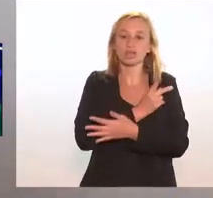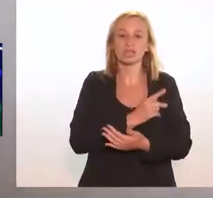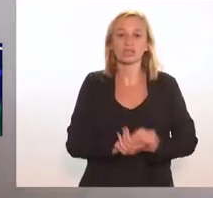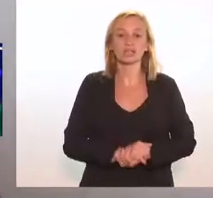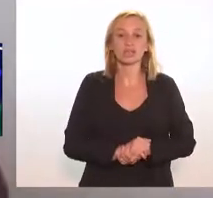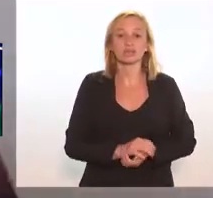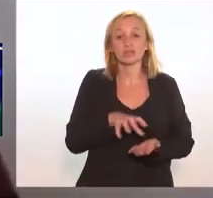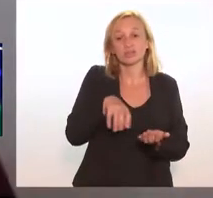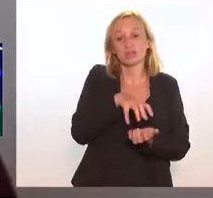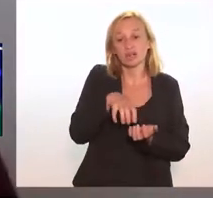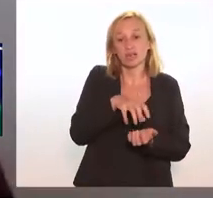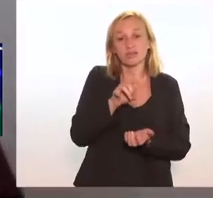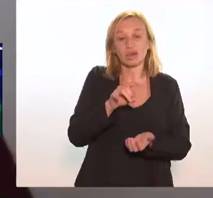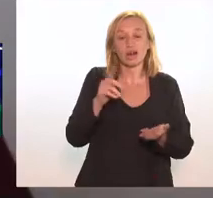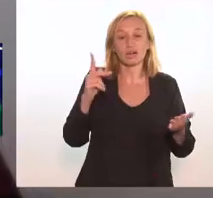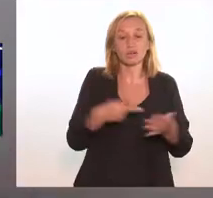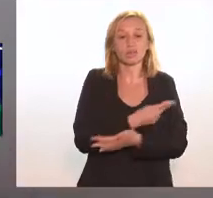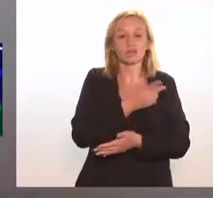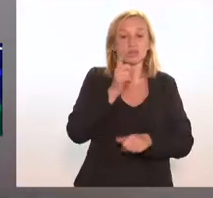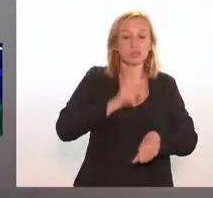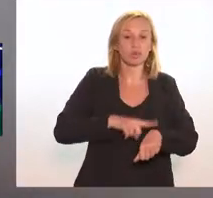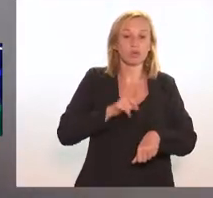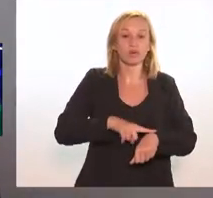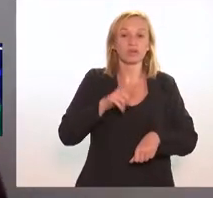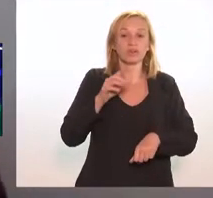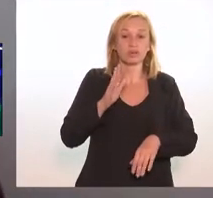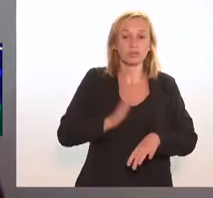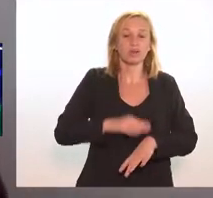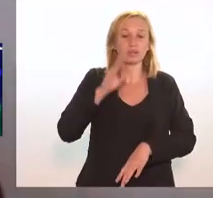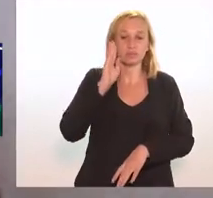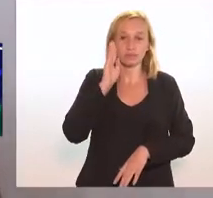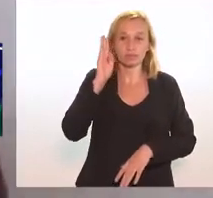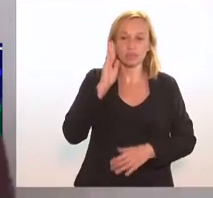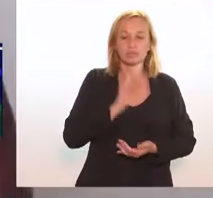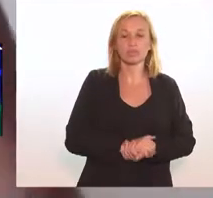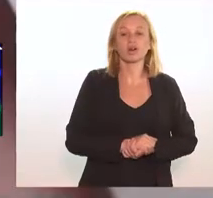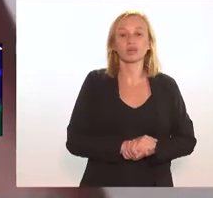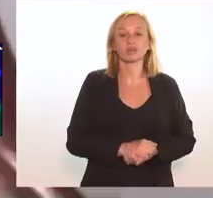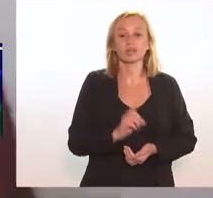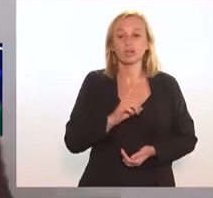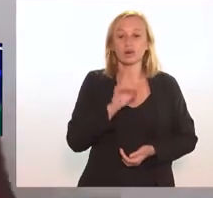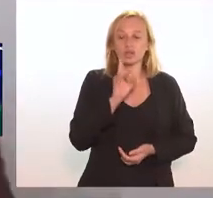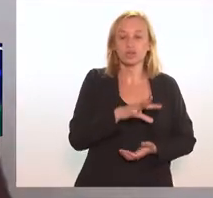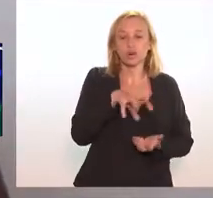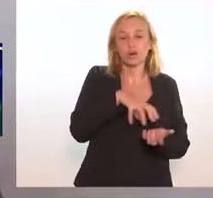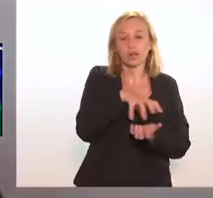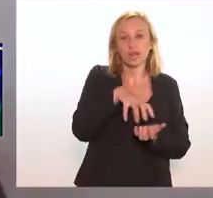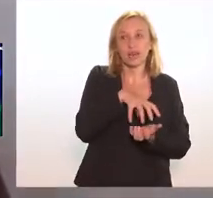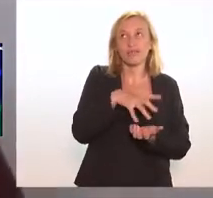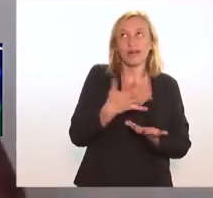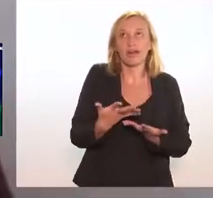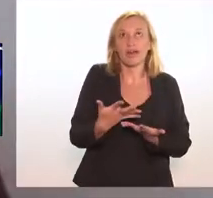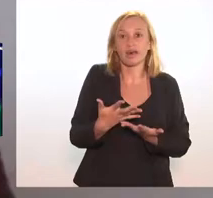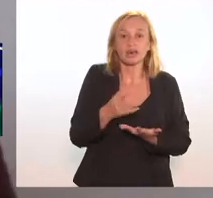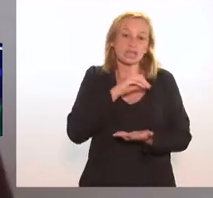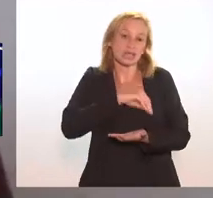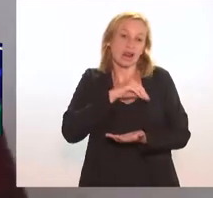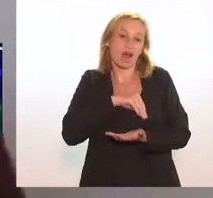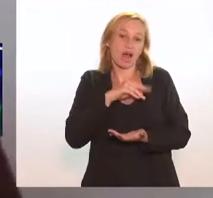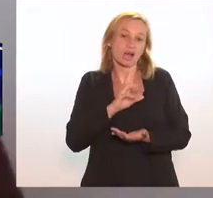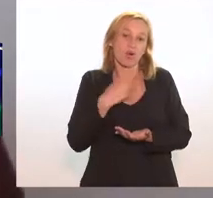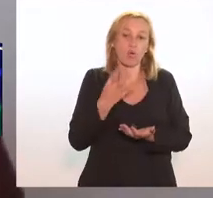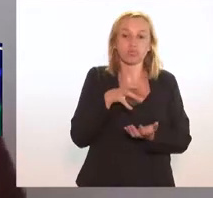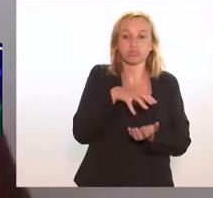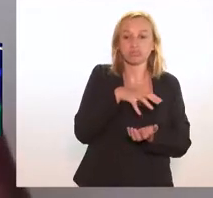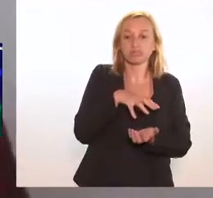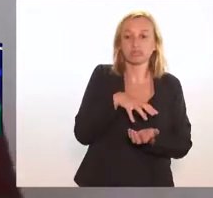numa greve que aconteceu no momento mais oportuno possível. Porque não era só uma greve sobre salário, e o